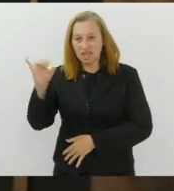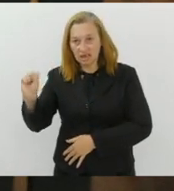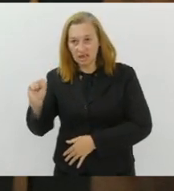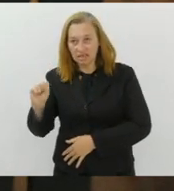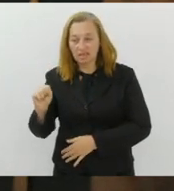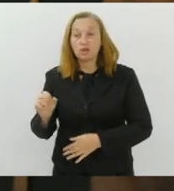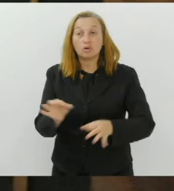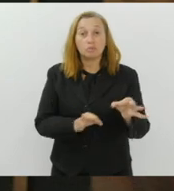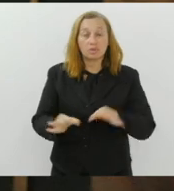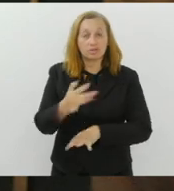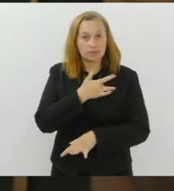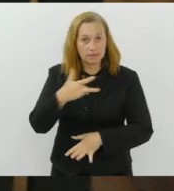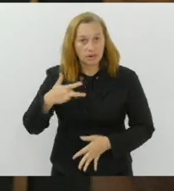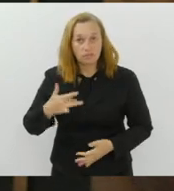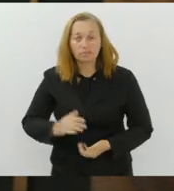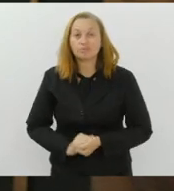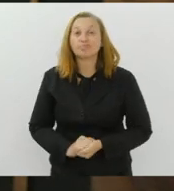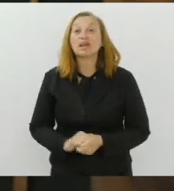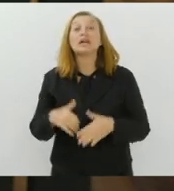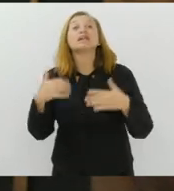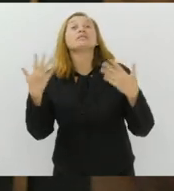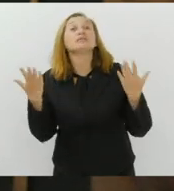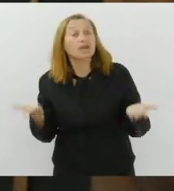né? Então,